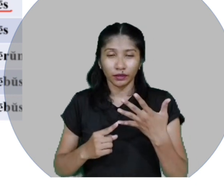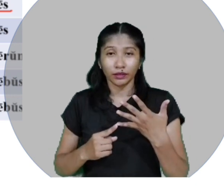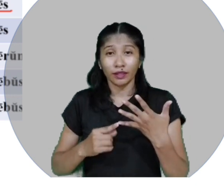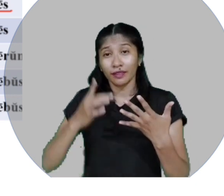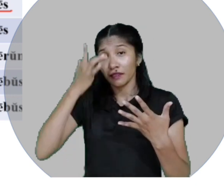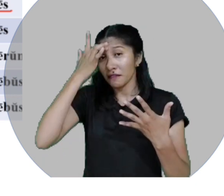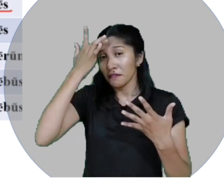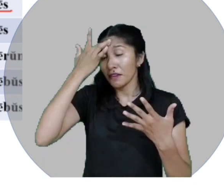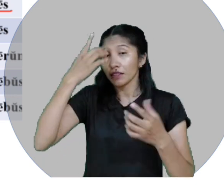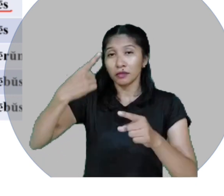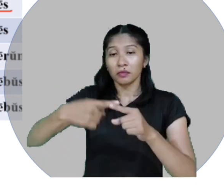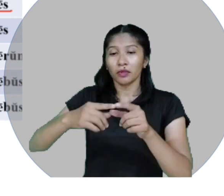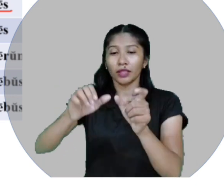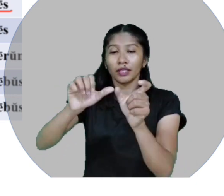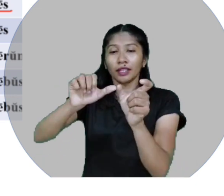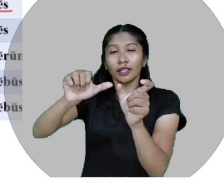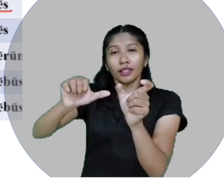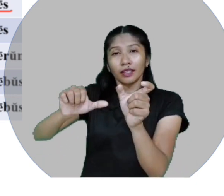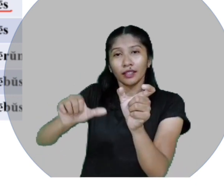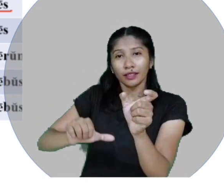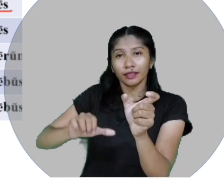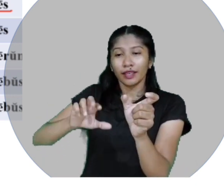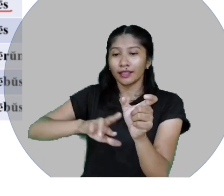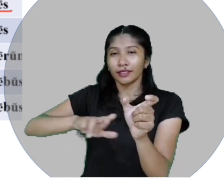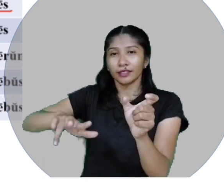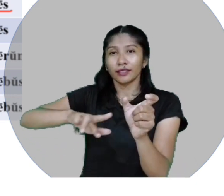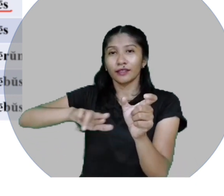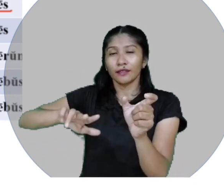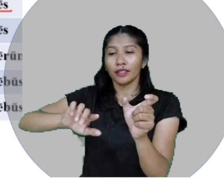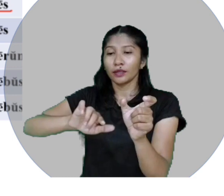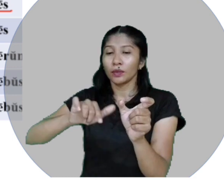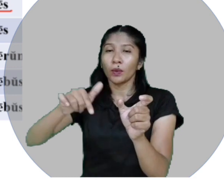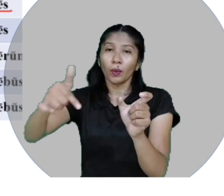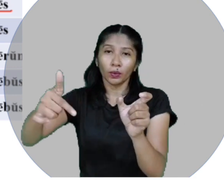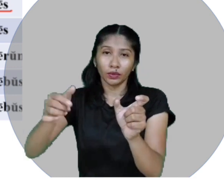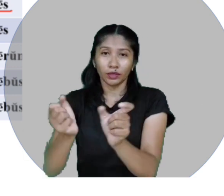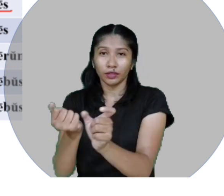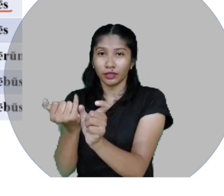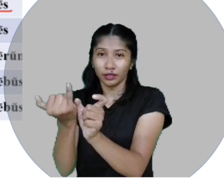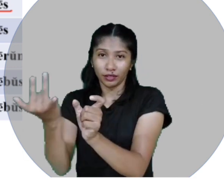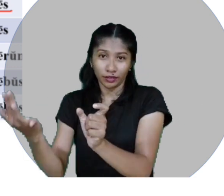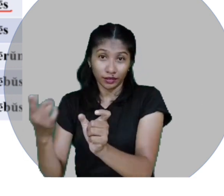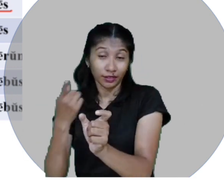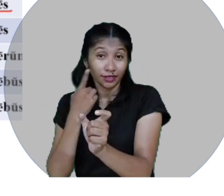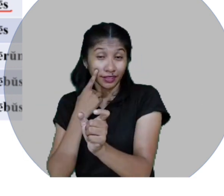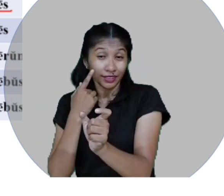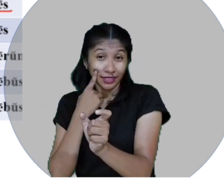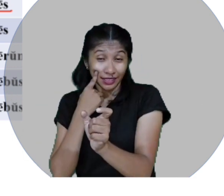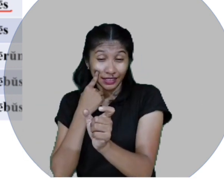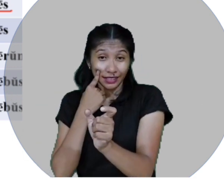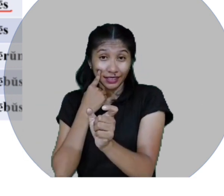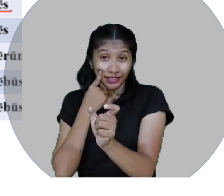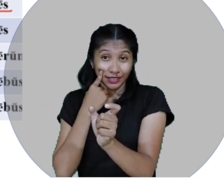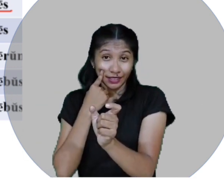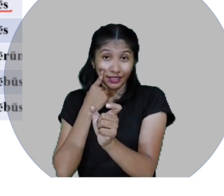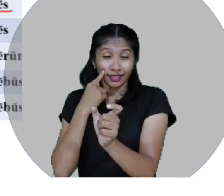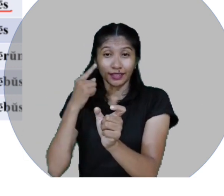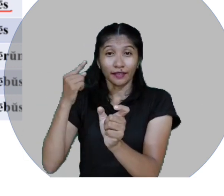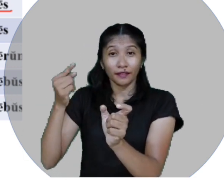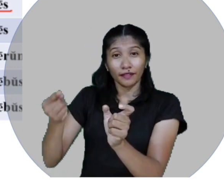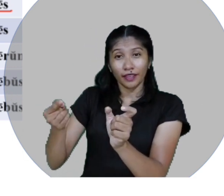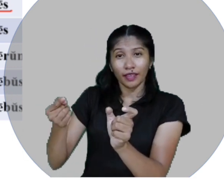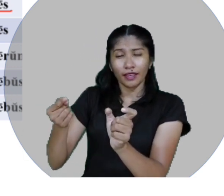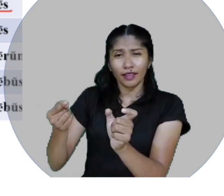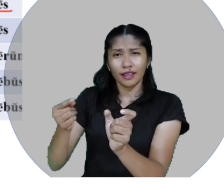é diferente da desinência do plural. Assim teremos ren, amamos, amamos a coisa.